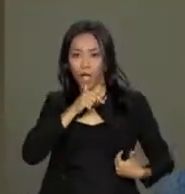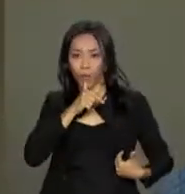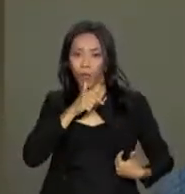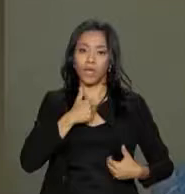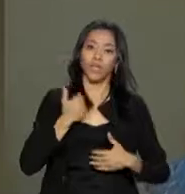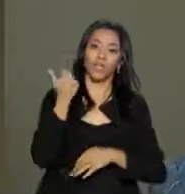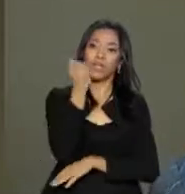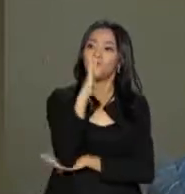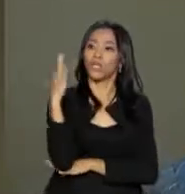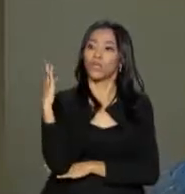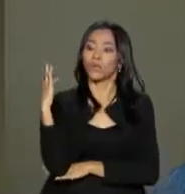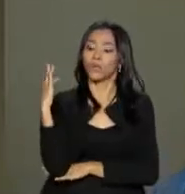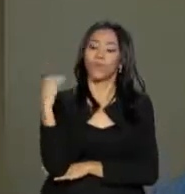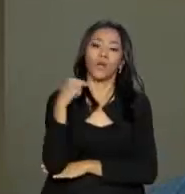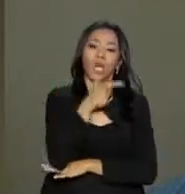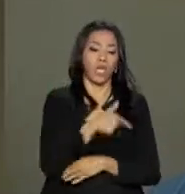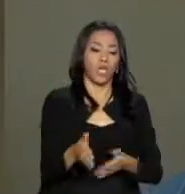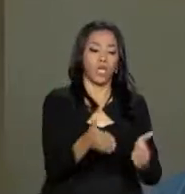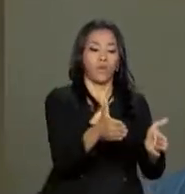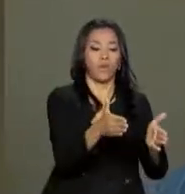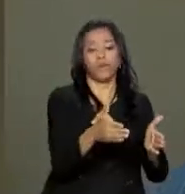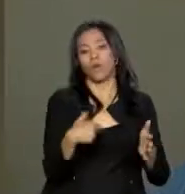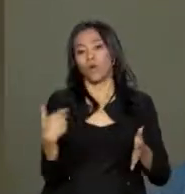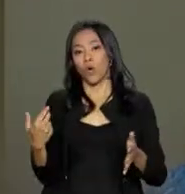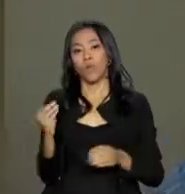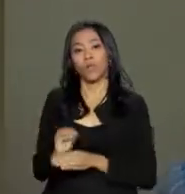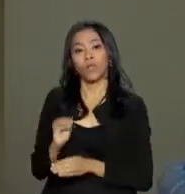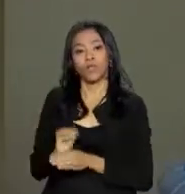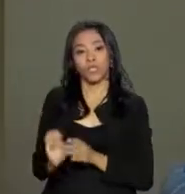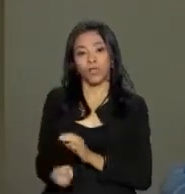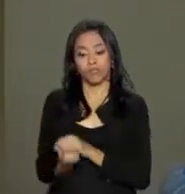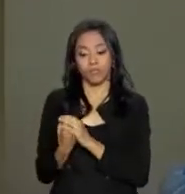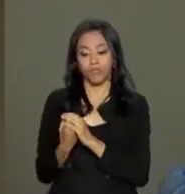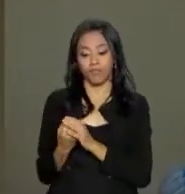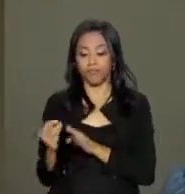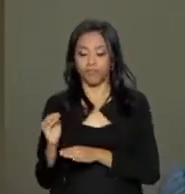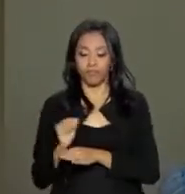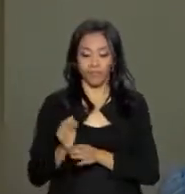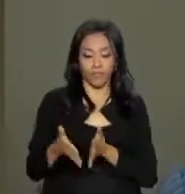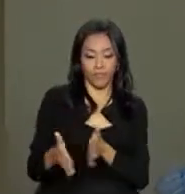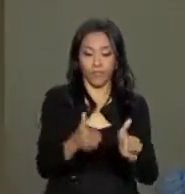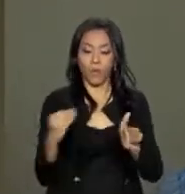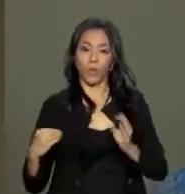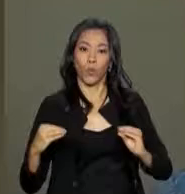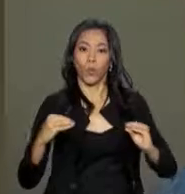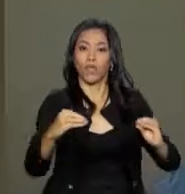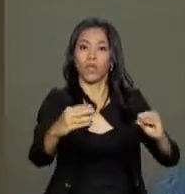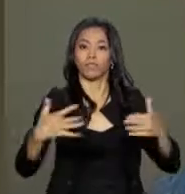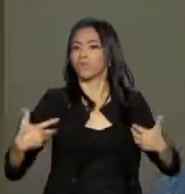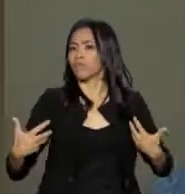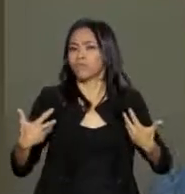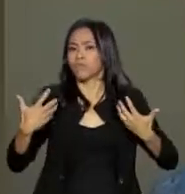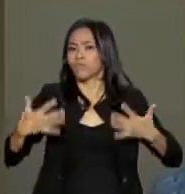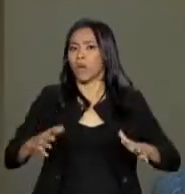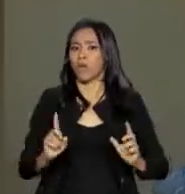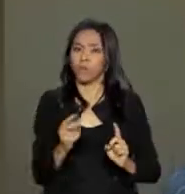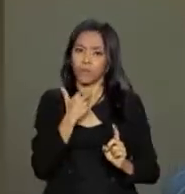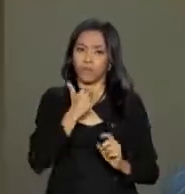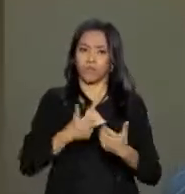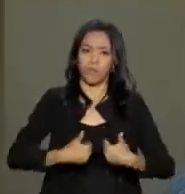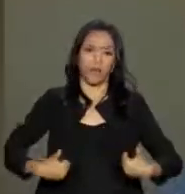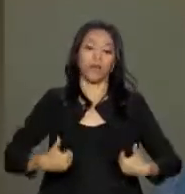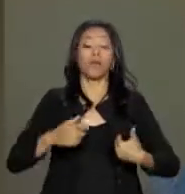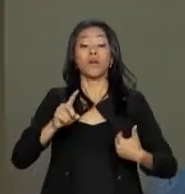podemos separar rio de proteção de suas margens. O mundo hoje, com quase 8 bilhões de habitantes,